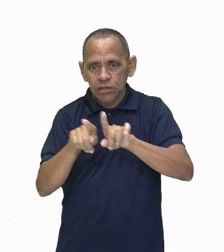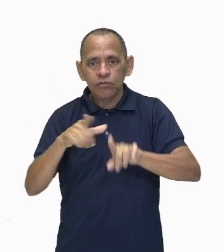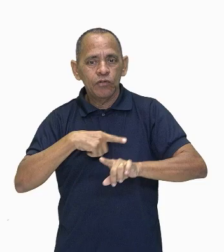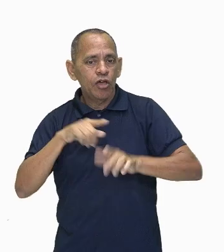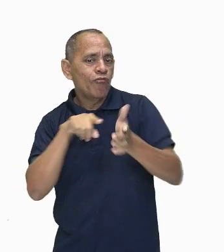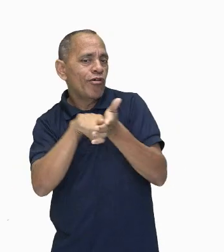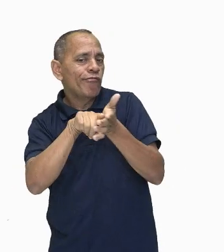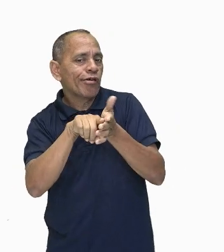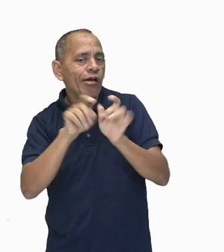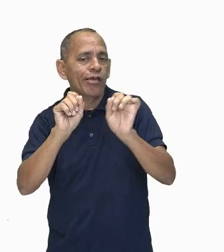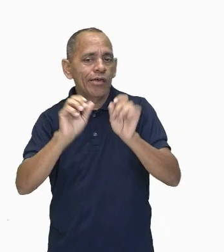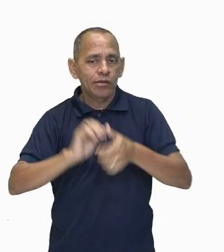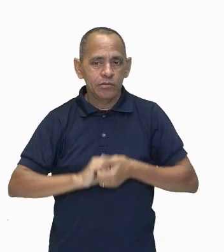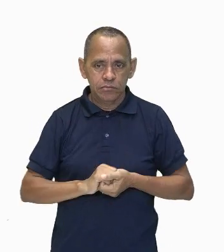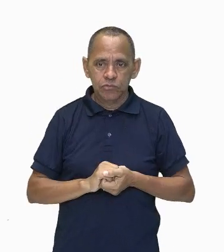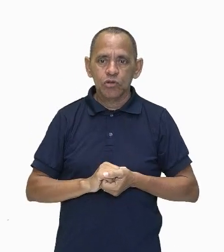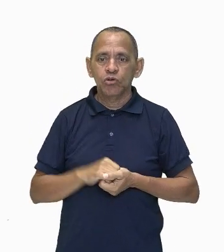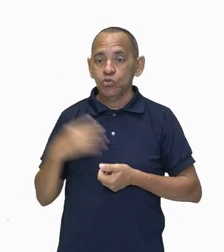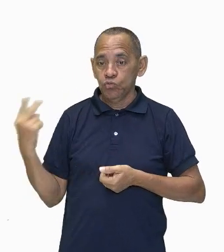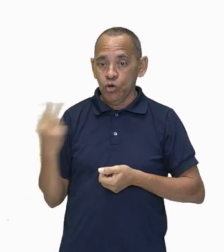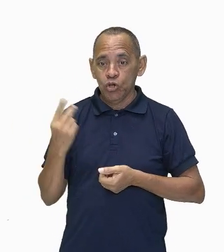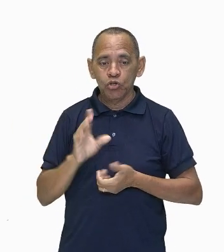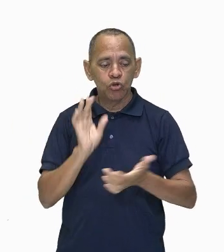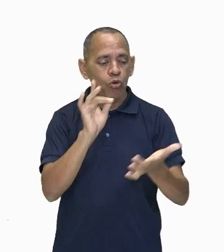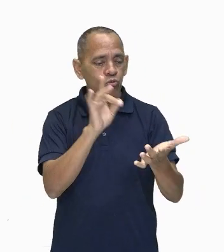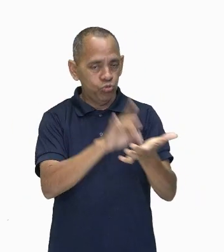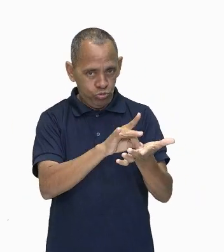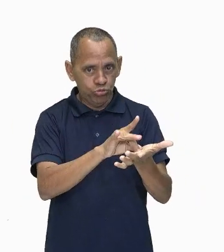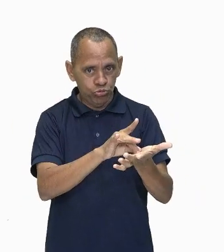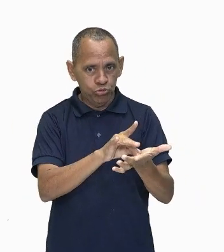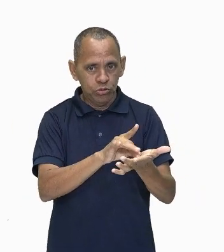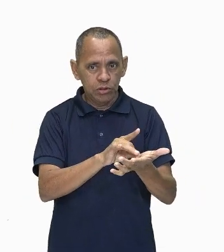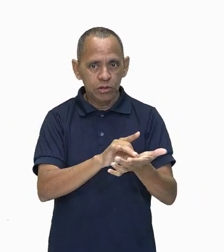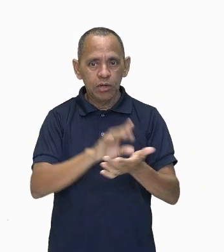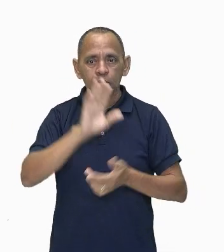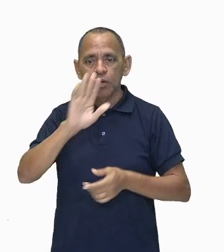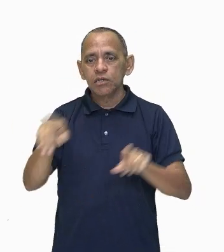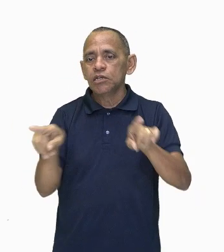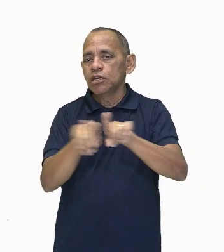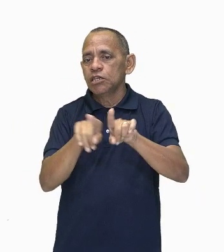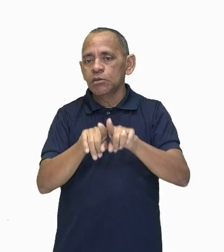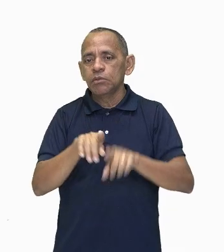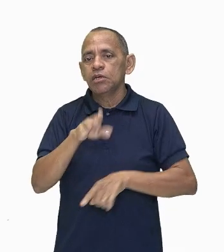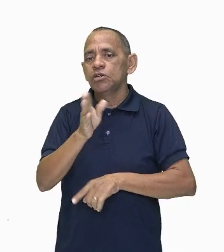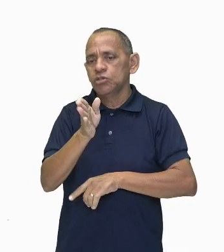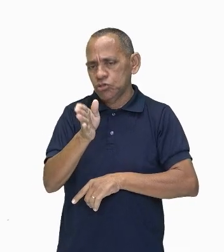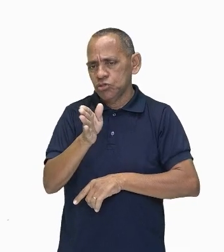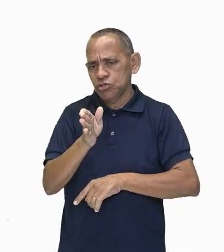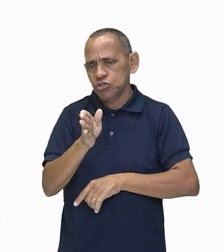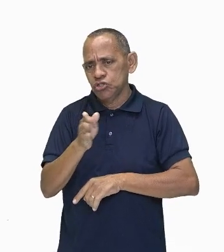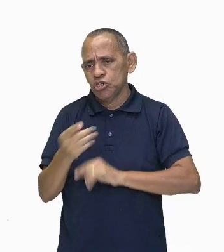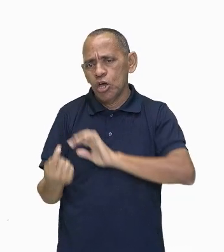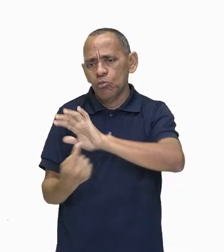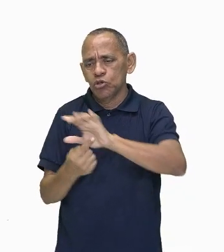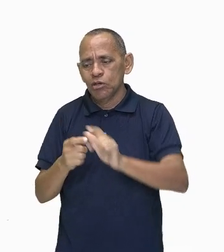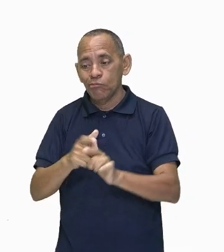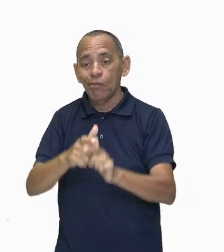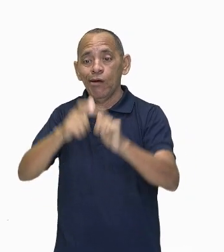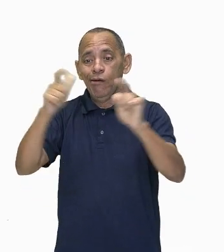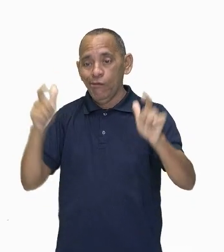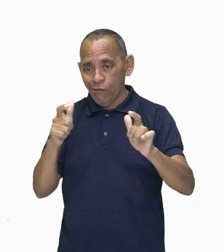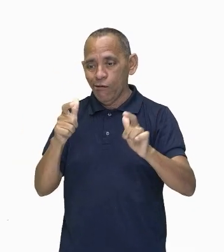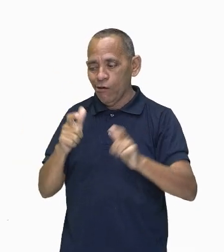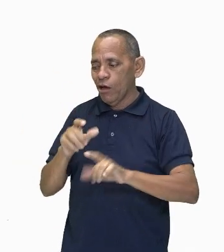os valores absolutos, né, que é esse caso aí, mas também, e eu já adianto para vocês, a maior parte deles apresenta